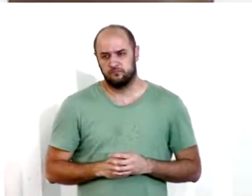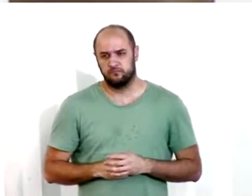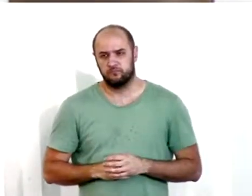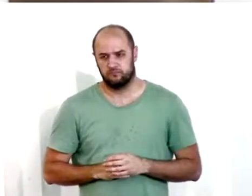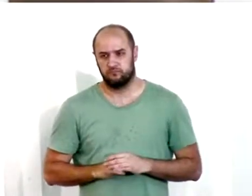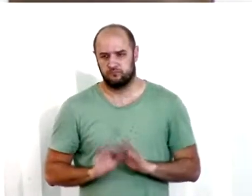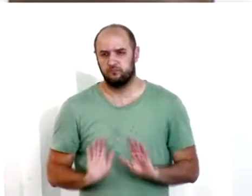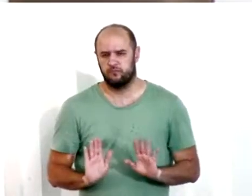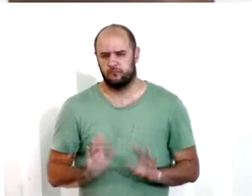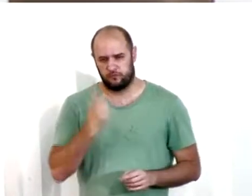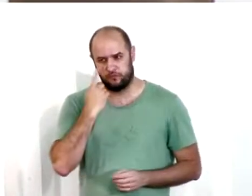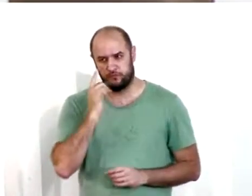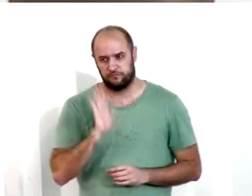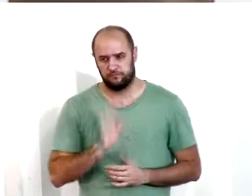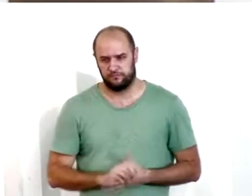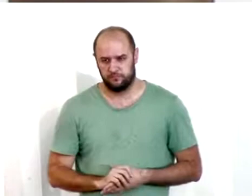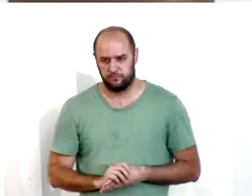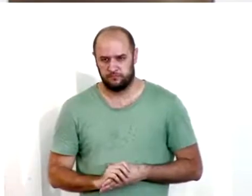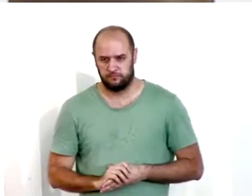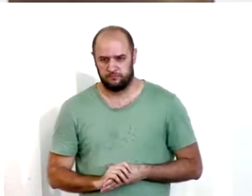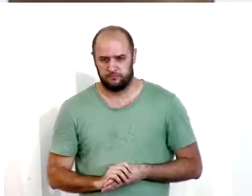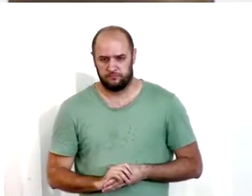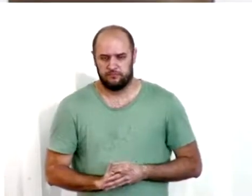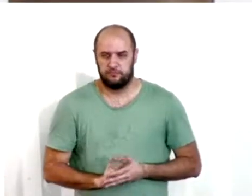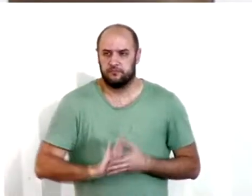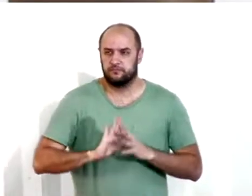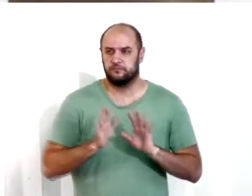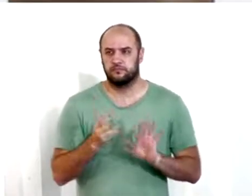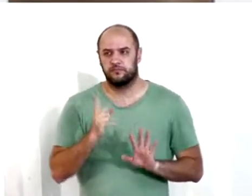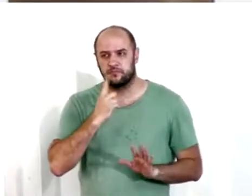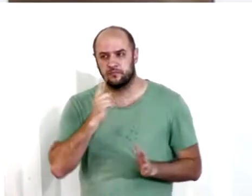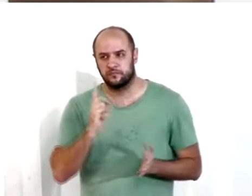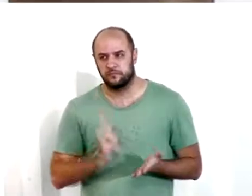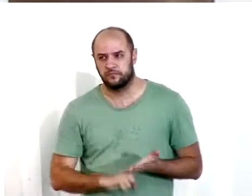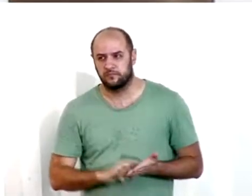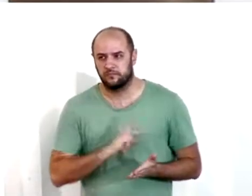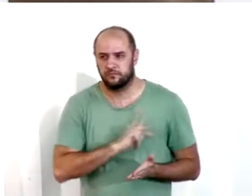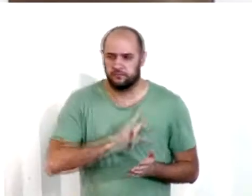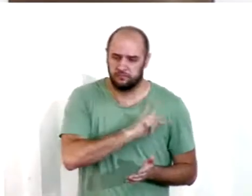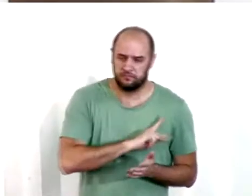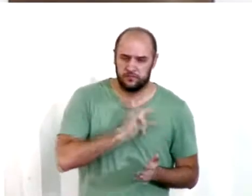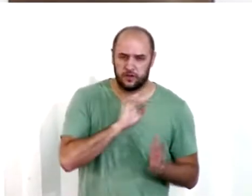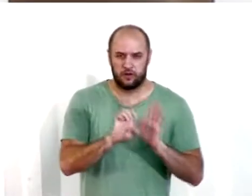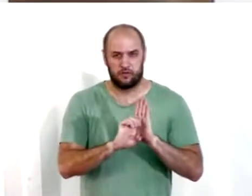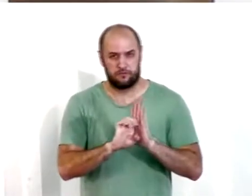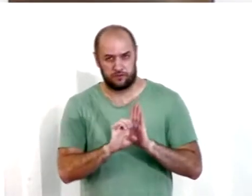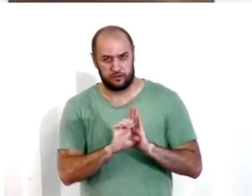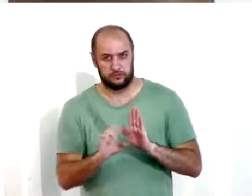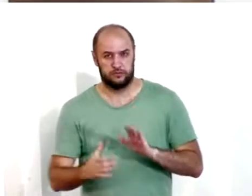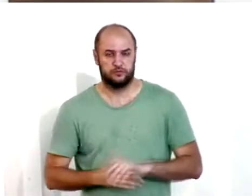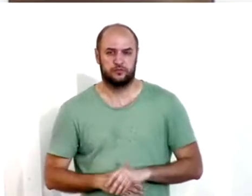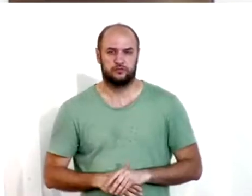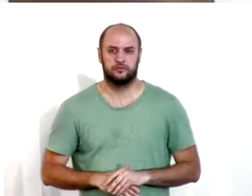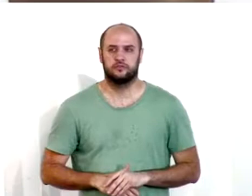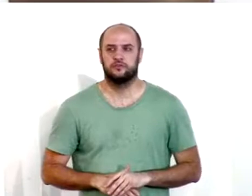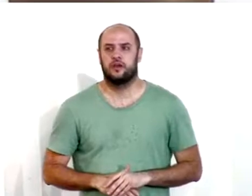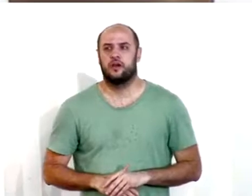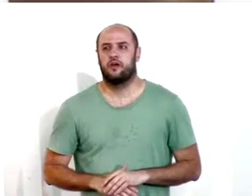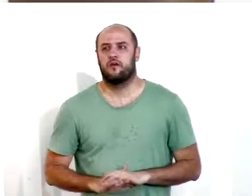vamos então dar continuidade à exposição, essa carta de Paulo aos Filipenses, aos Efésios.